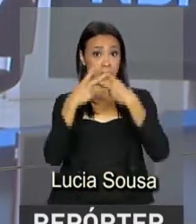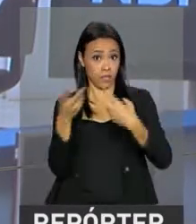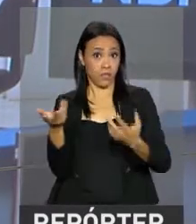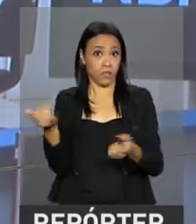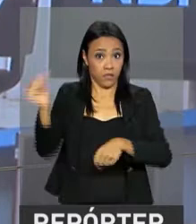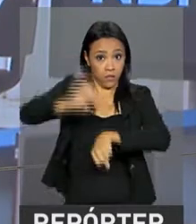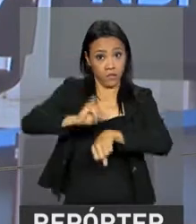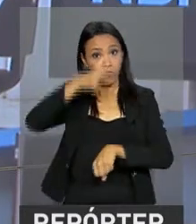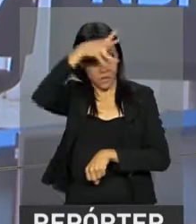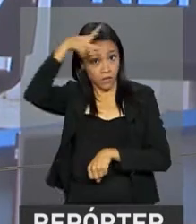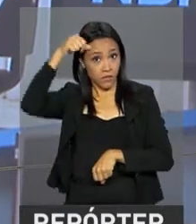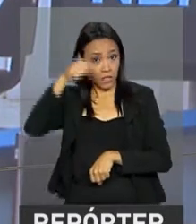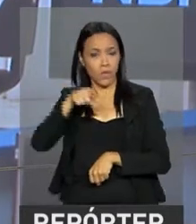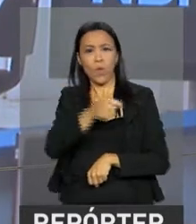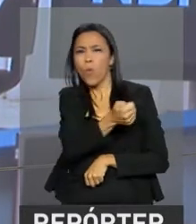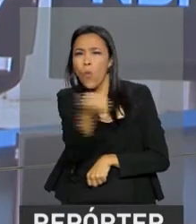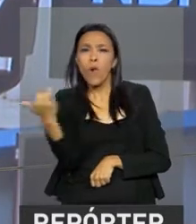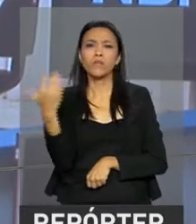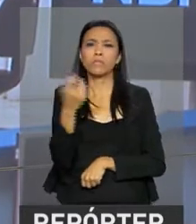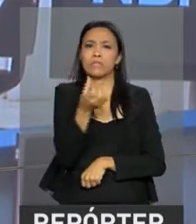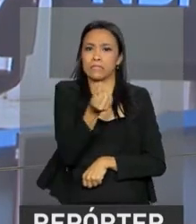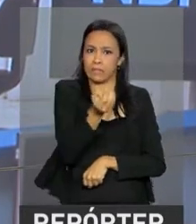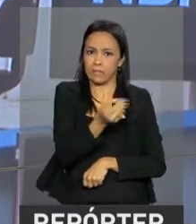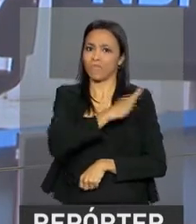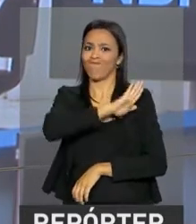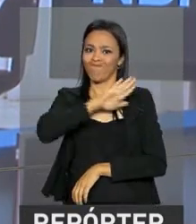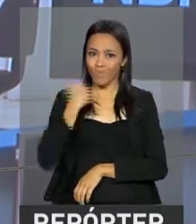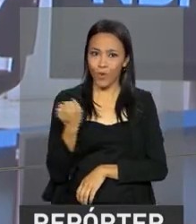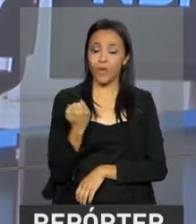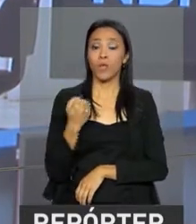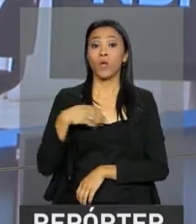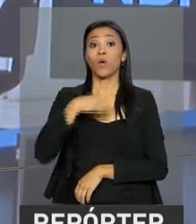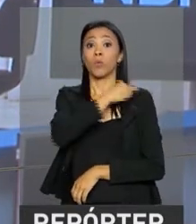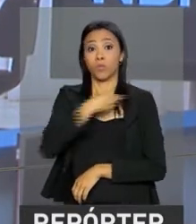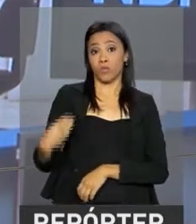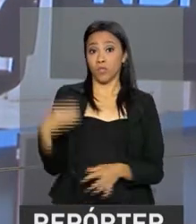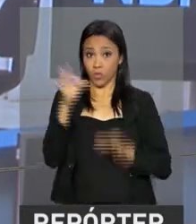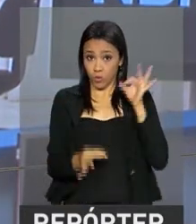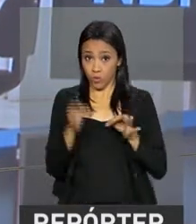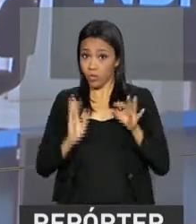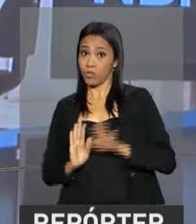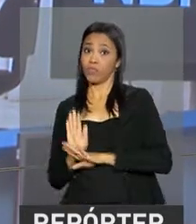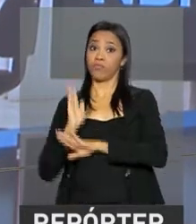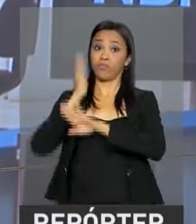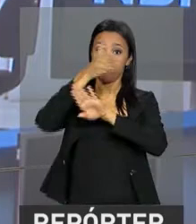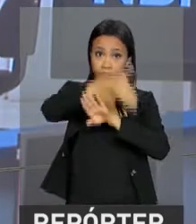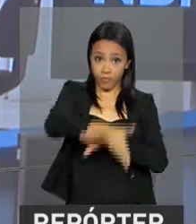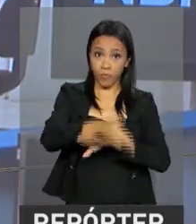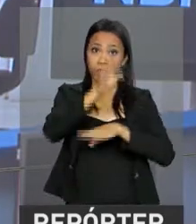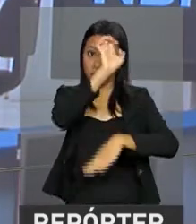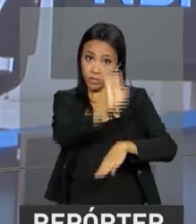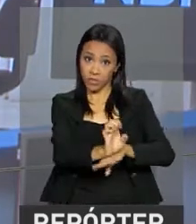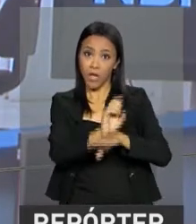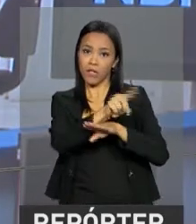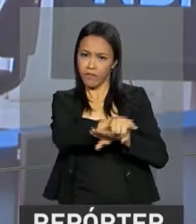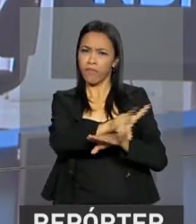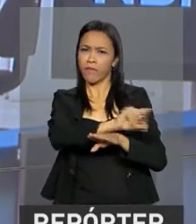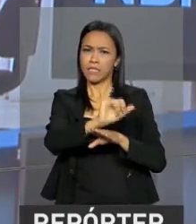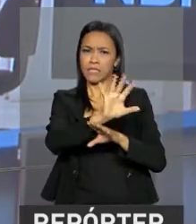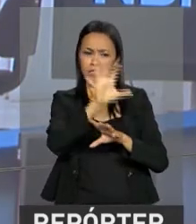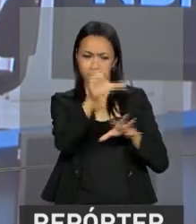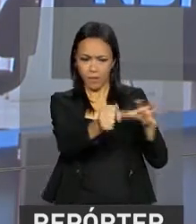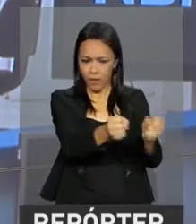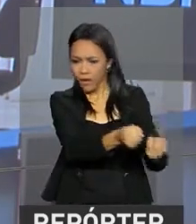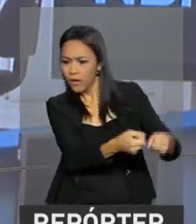pelo menos 60 mortos. O ministro da Justiça está em Manaus e anunciou que os líderes da rebelião vão ser transferidos